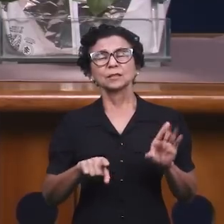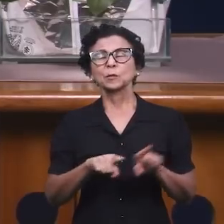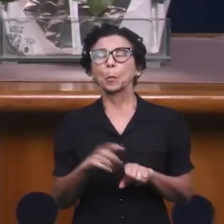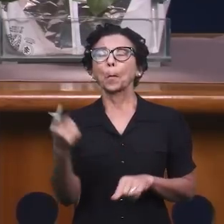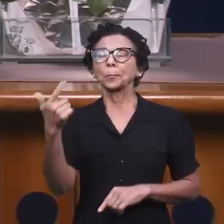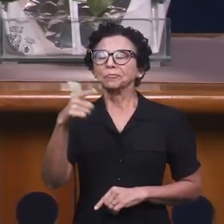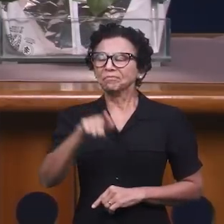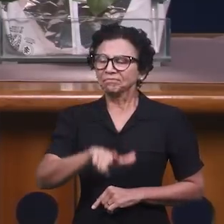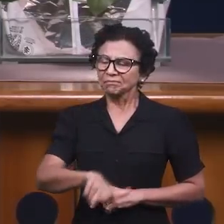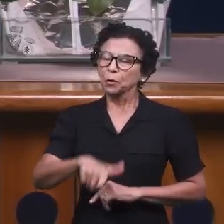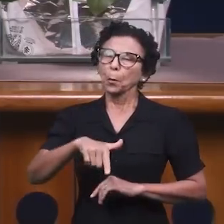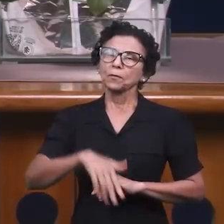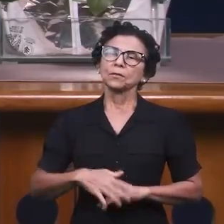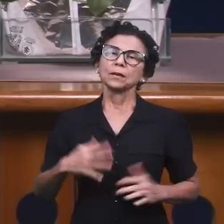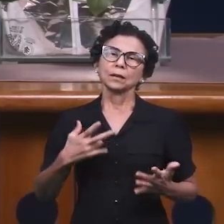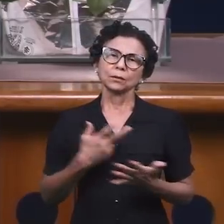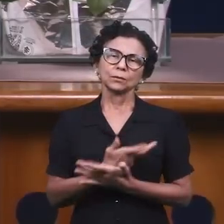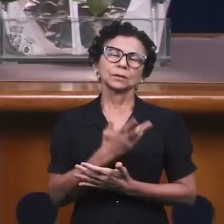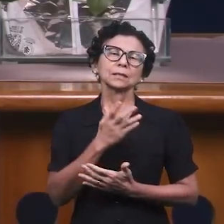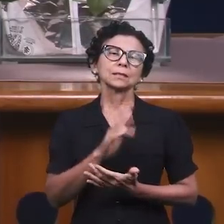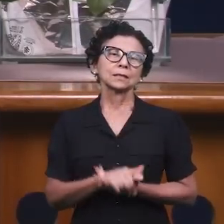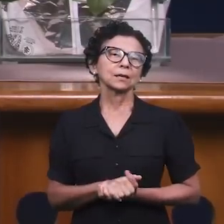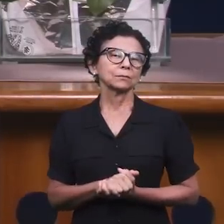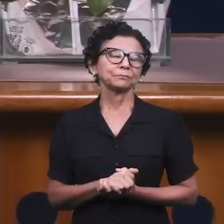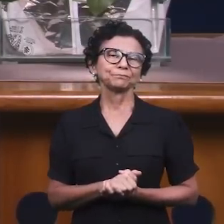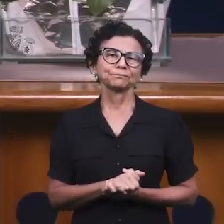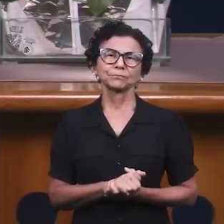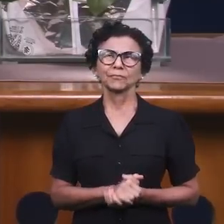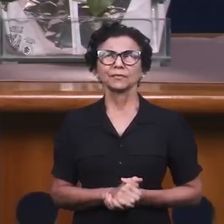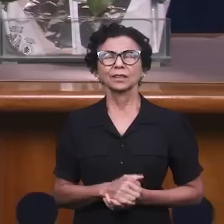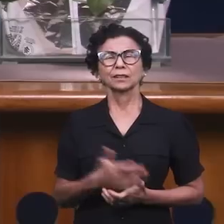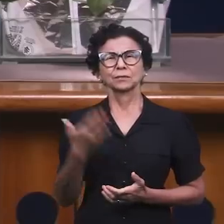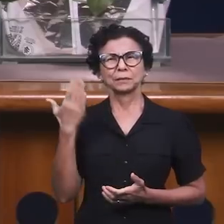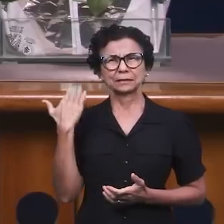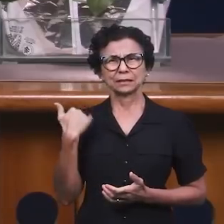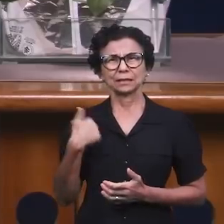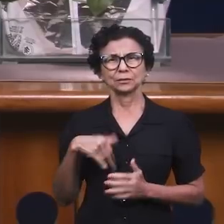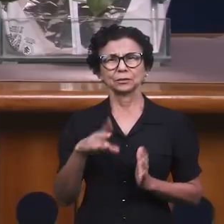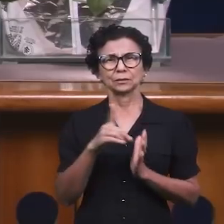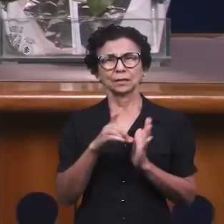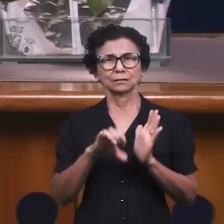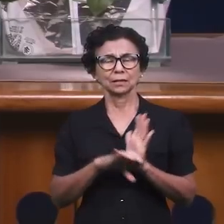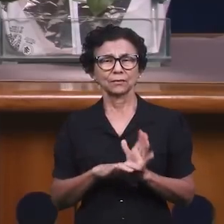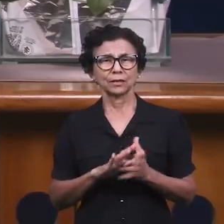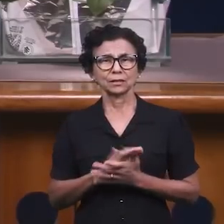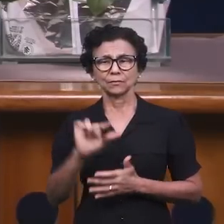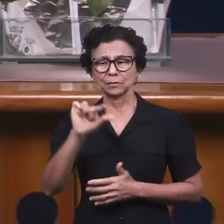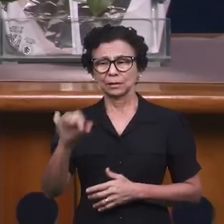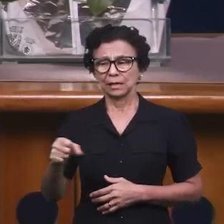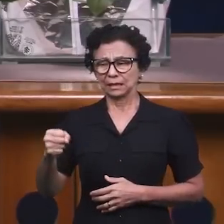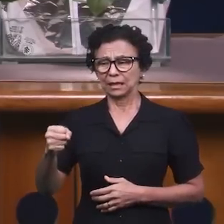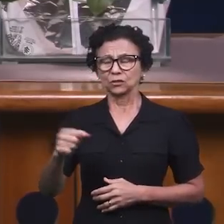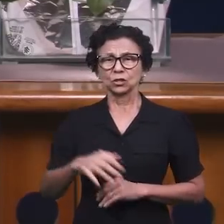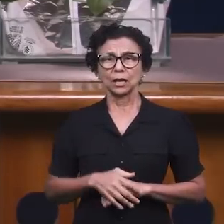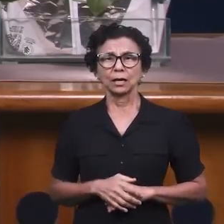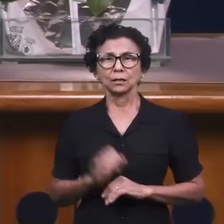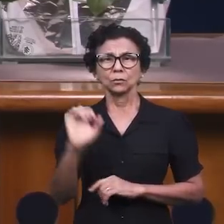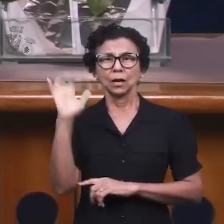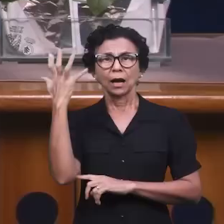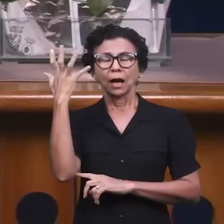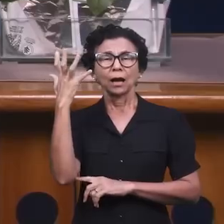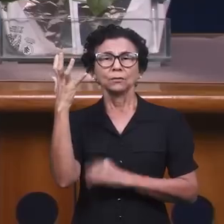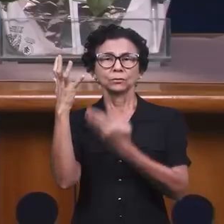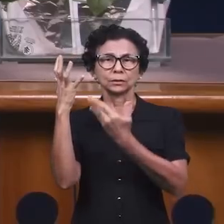foi degradando cada vez mais. Na década de 70 nós vemos a árvore da vida, o cajado, a coluna ungida de